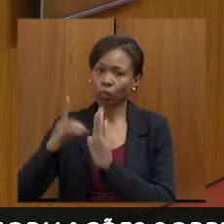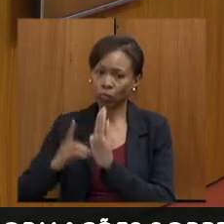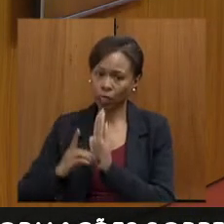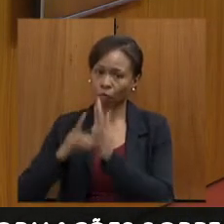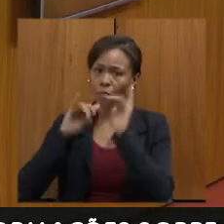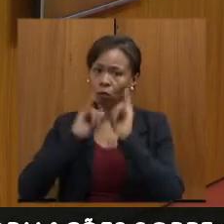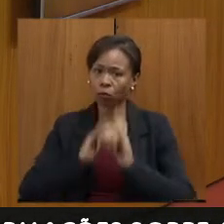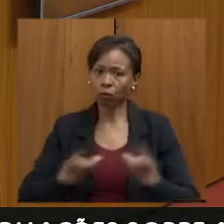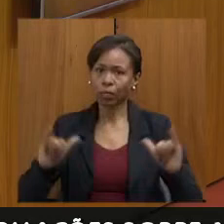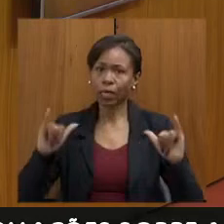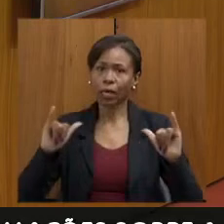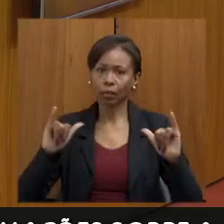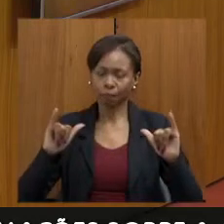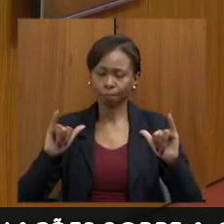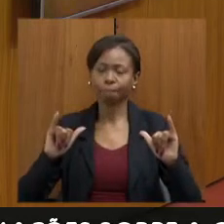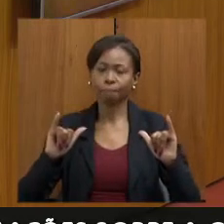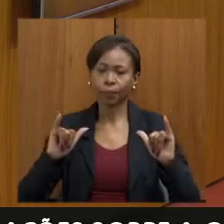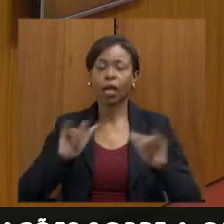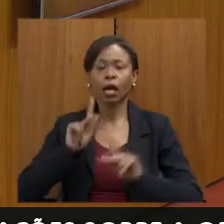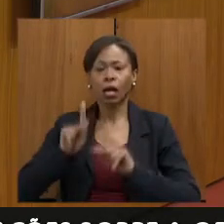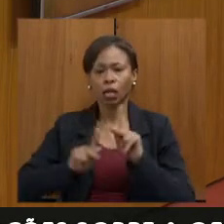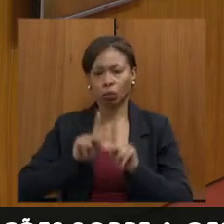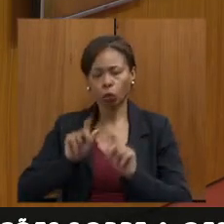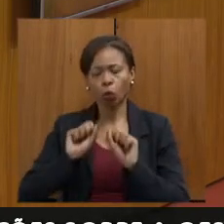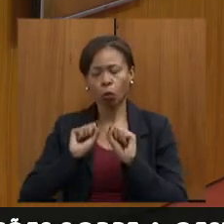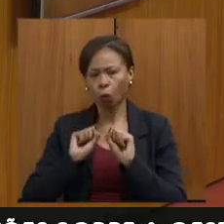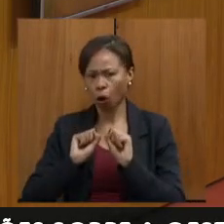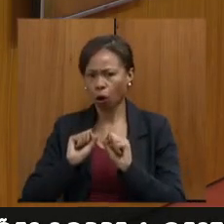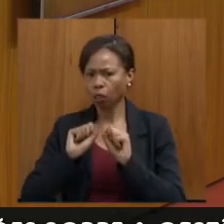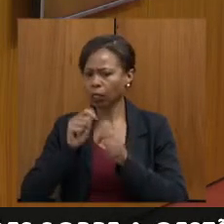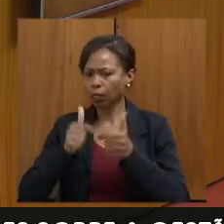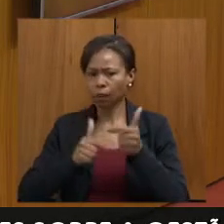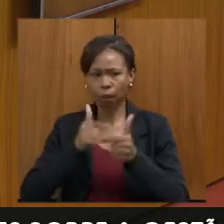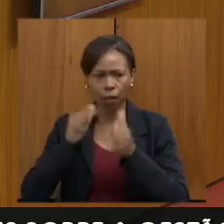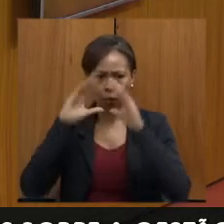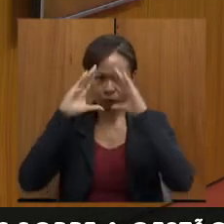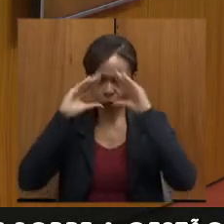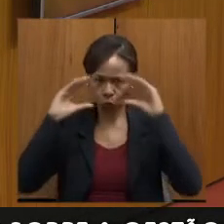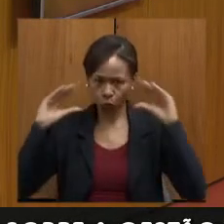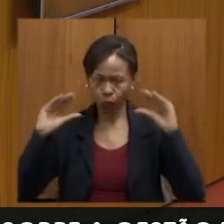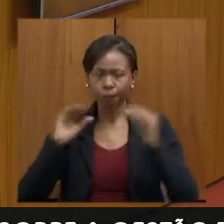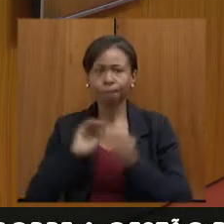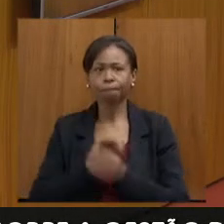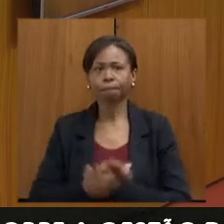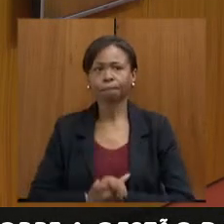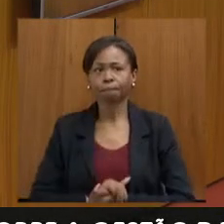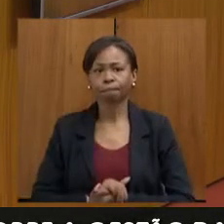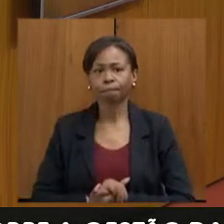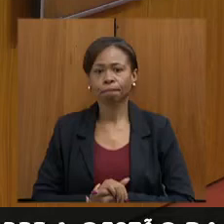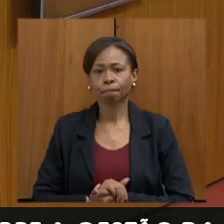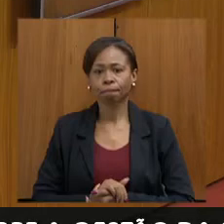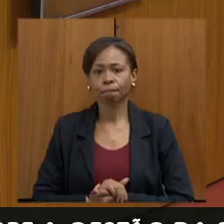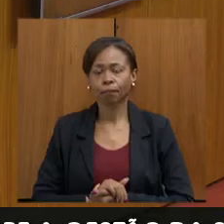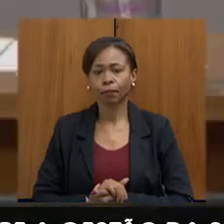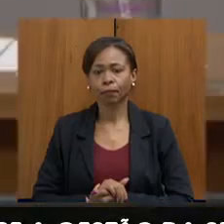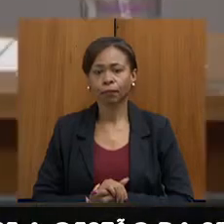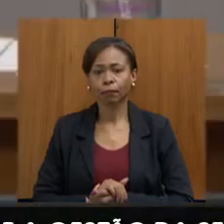E aí os o pessoal vai poder trabalhar com tranquilidade e com relação à